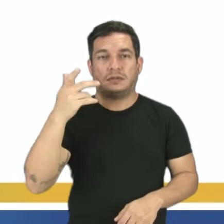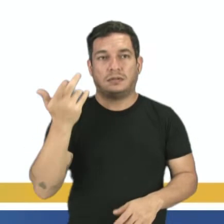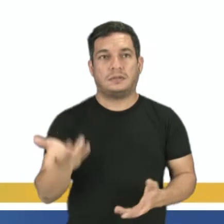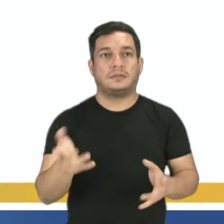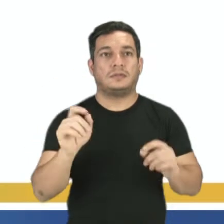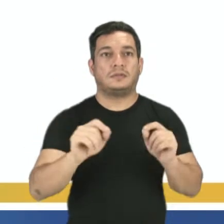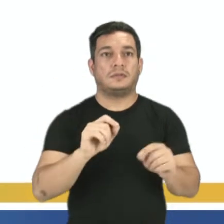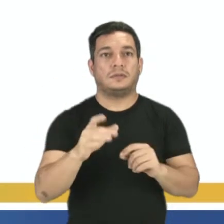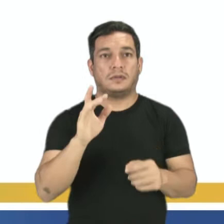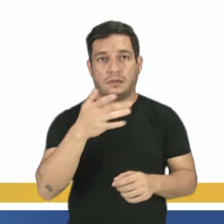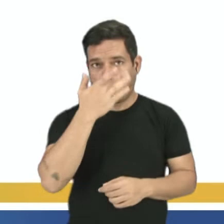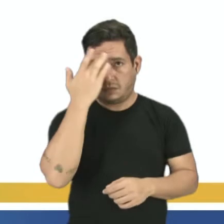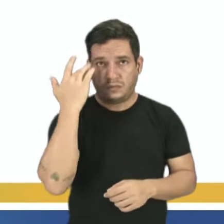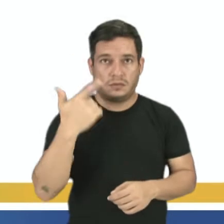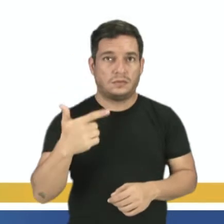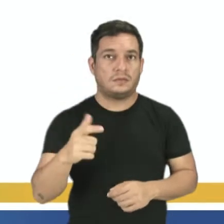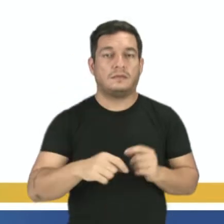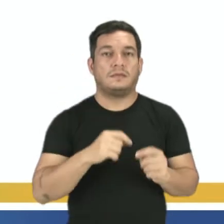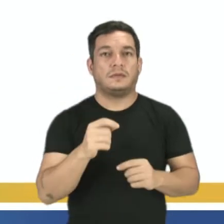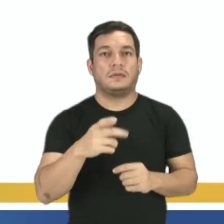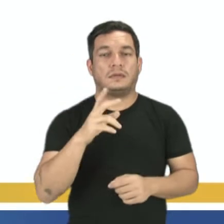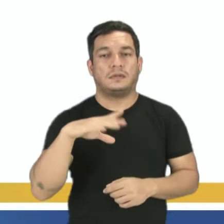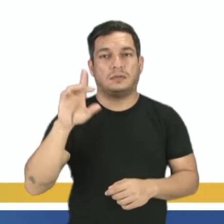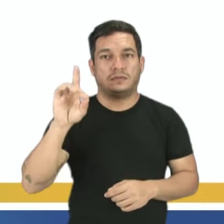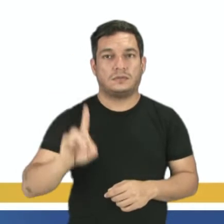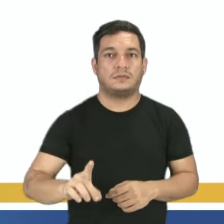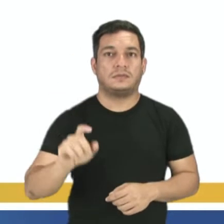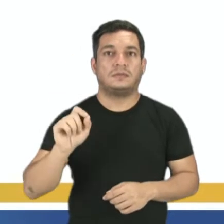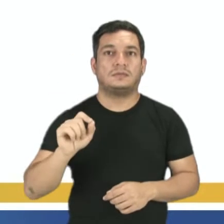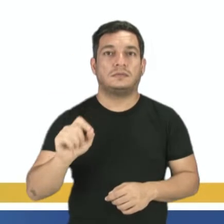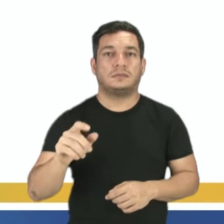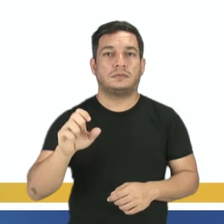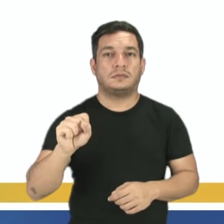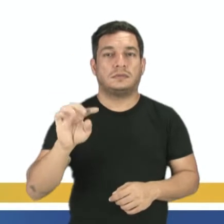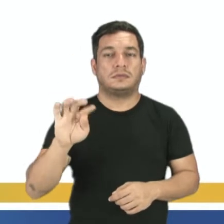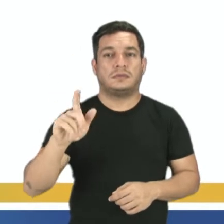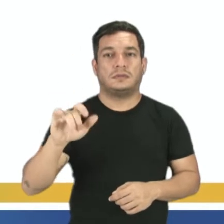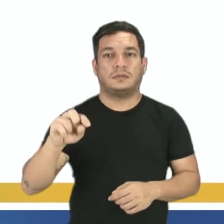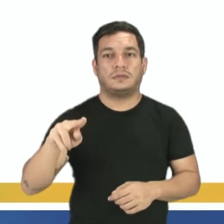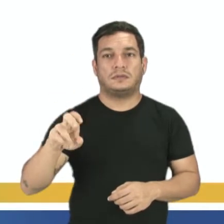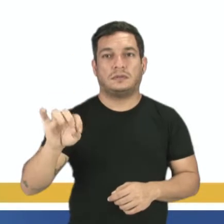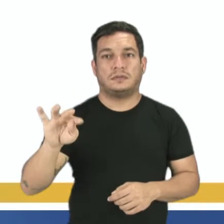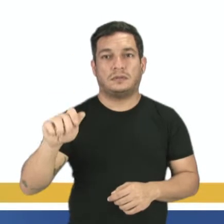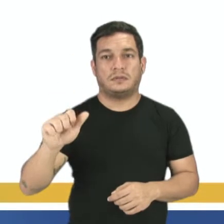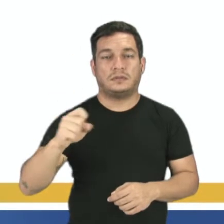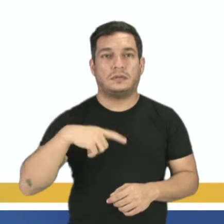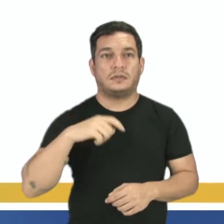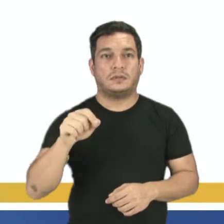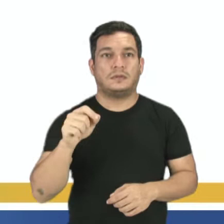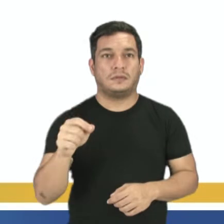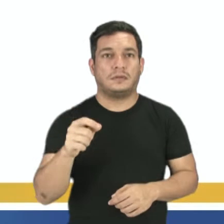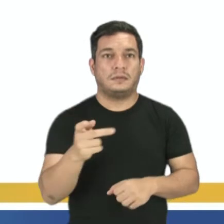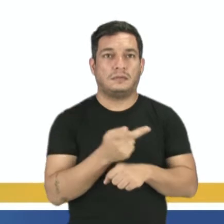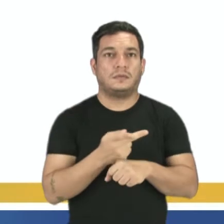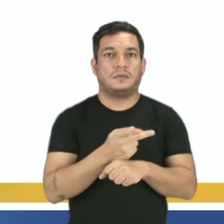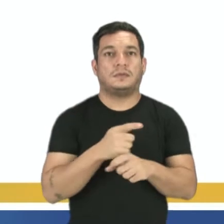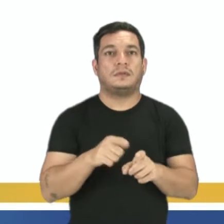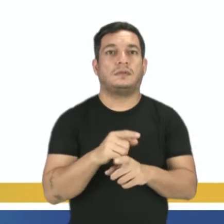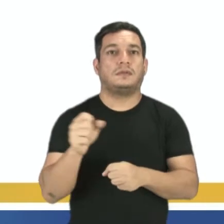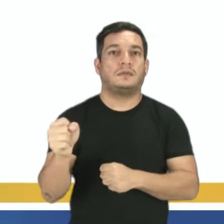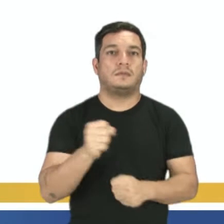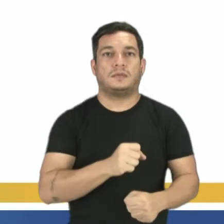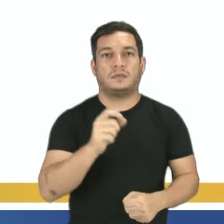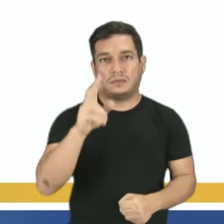Dessa maneira, aqueles que não estavam de acordo com as diretrizes stalinistas eram perseguidos e o